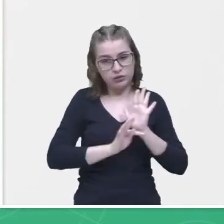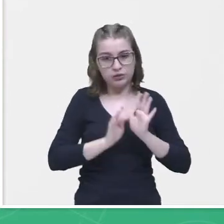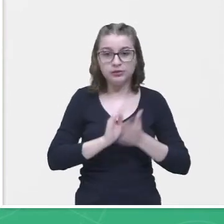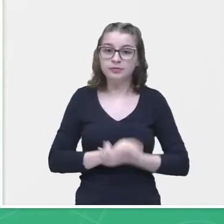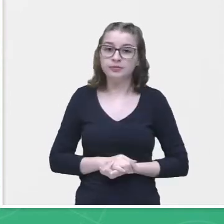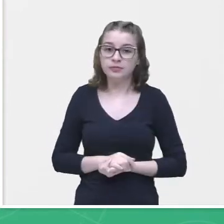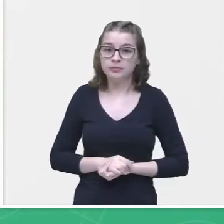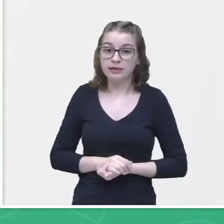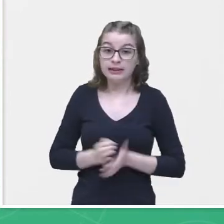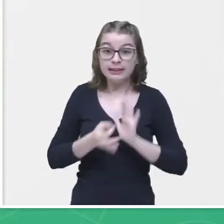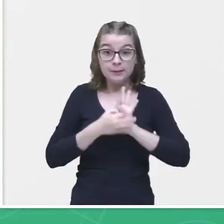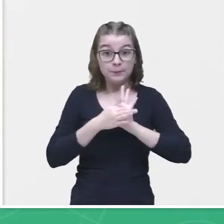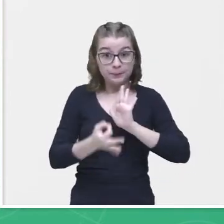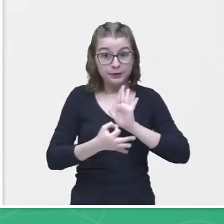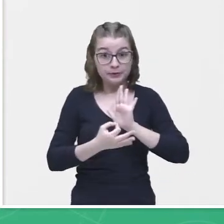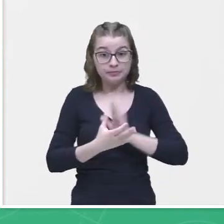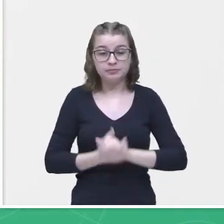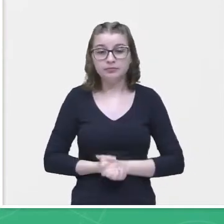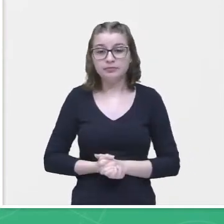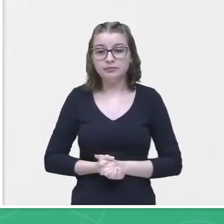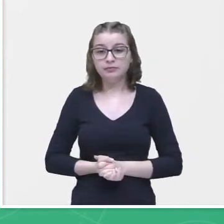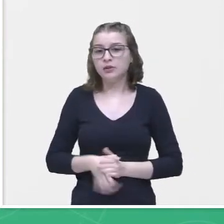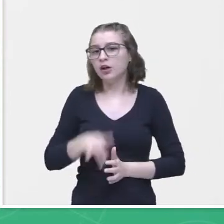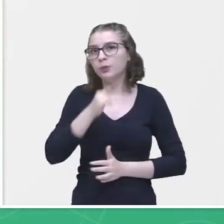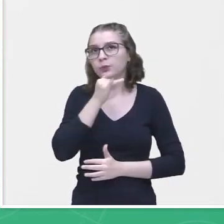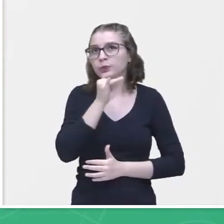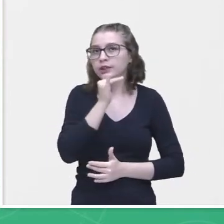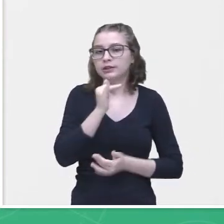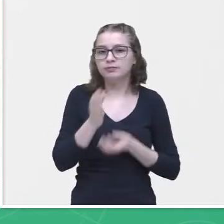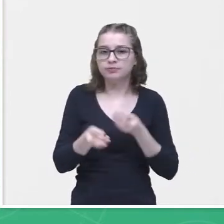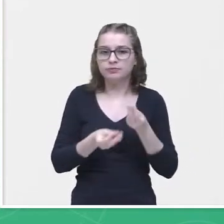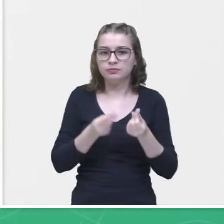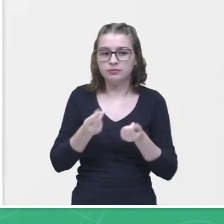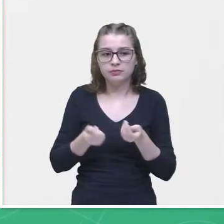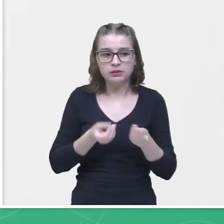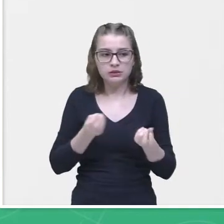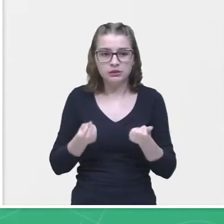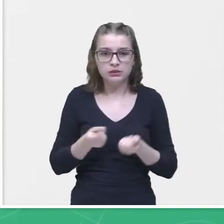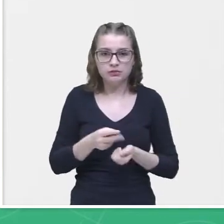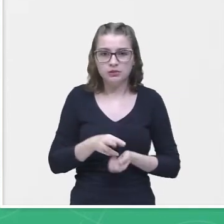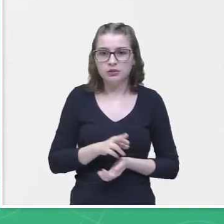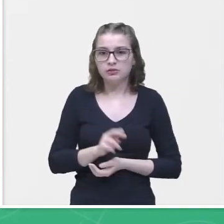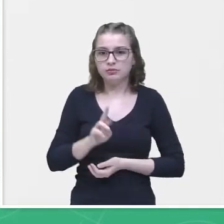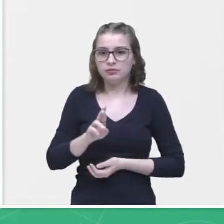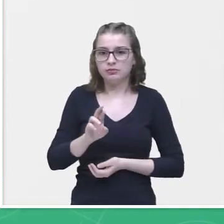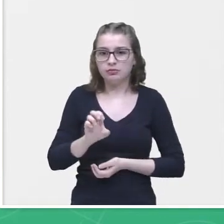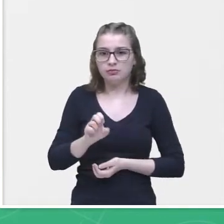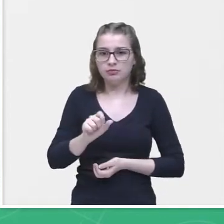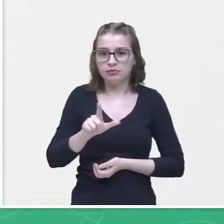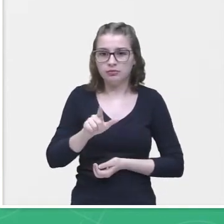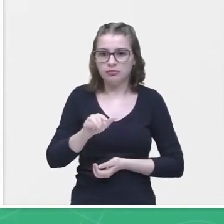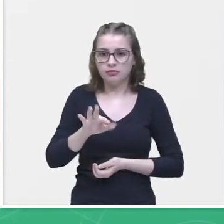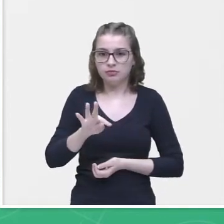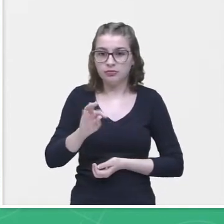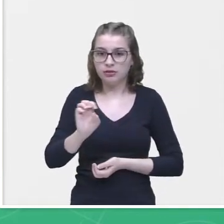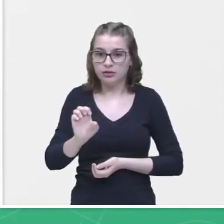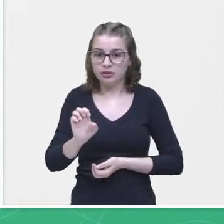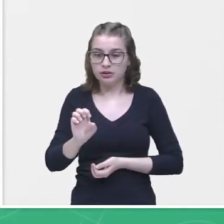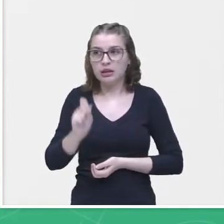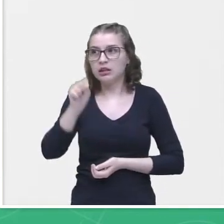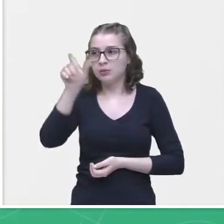a sua opinião. Né? Por exemplo, se você acompanha a reality show, a própria eliminação